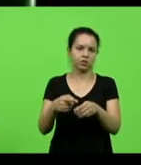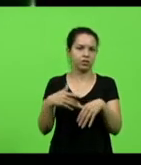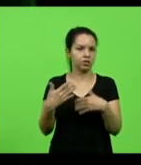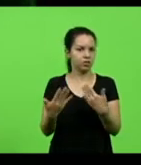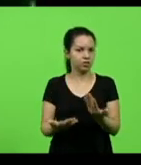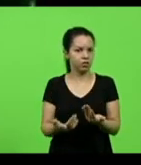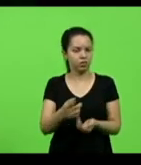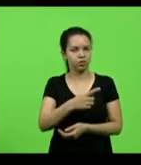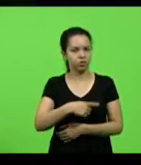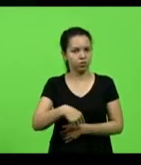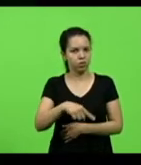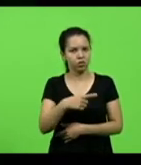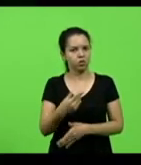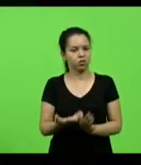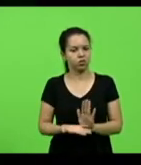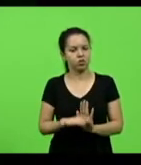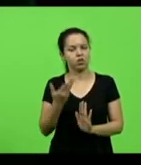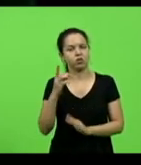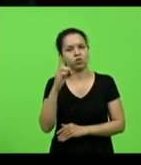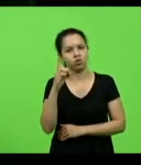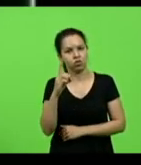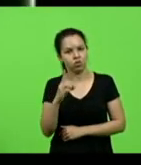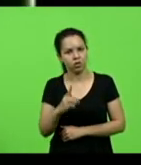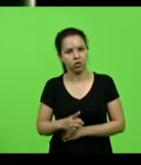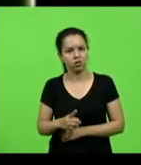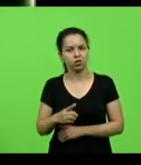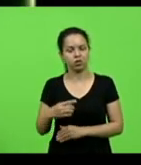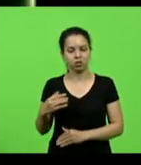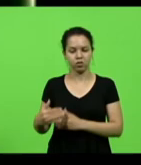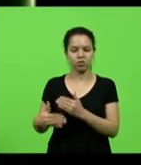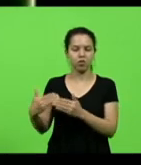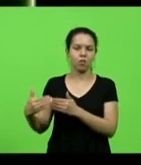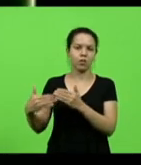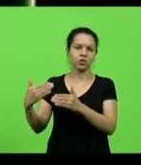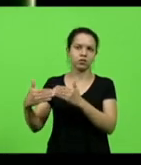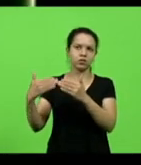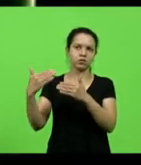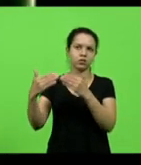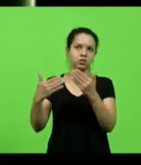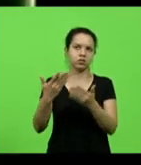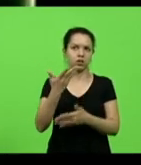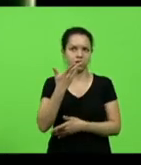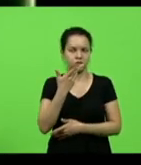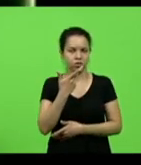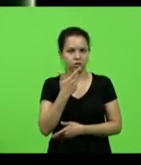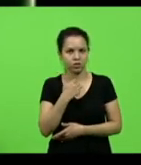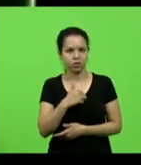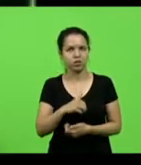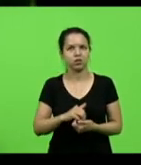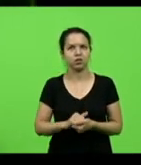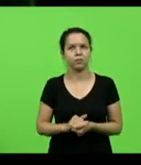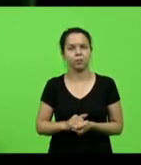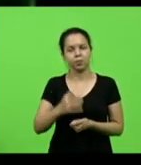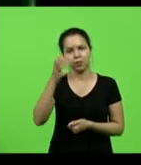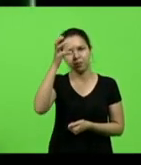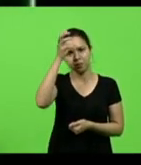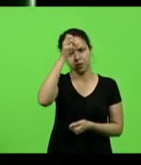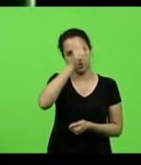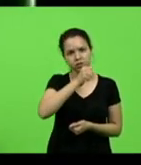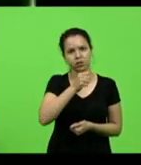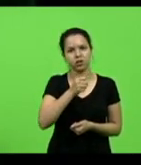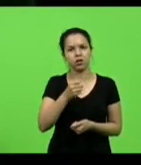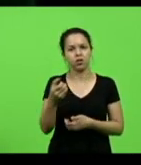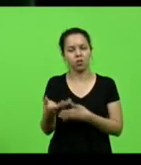direito de tirar essa formação das crianças, de aprender a